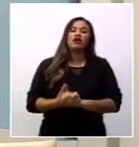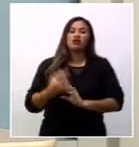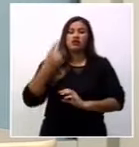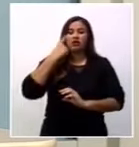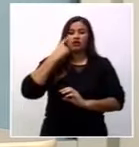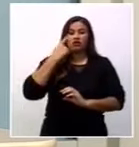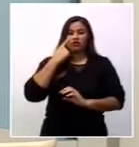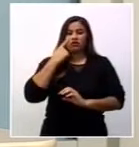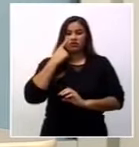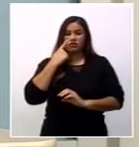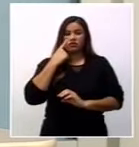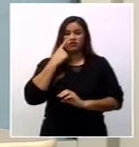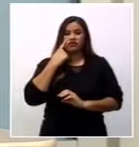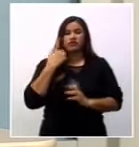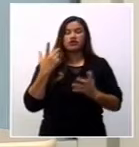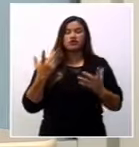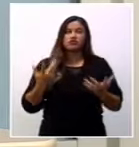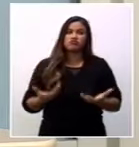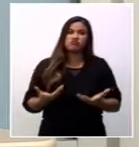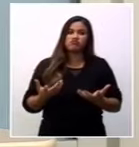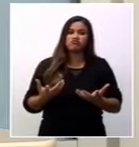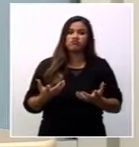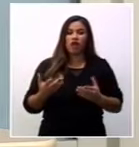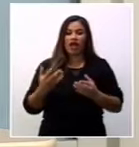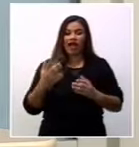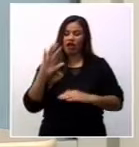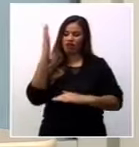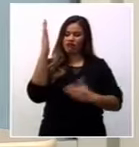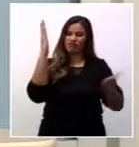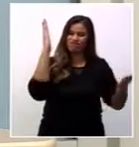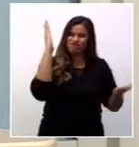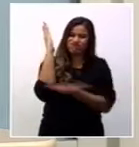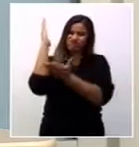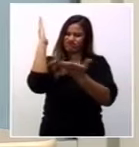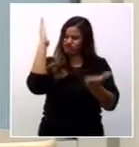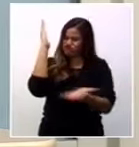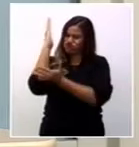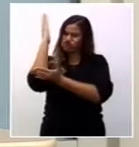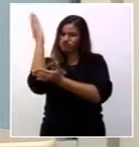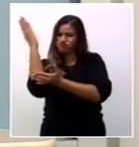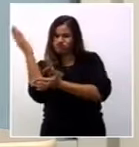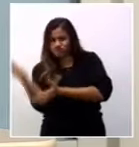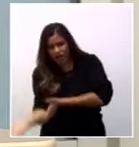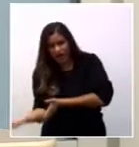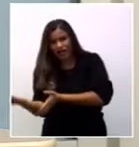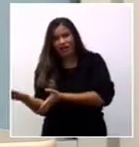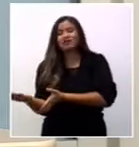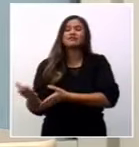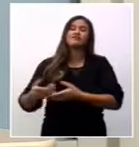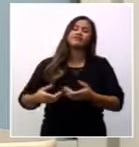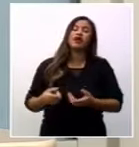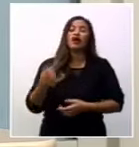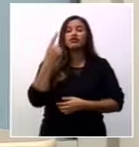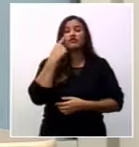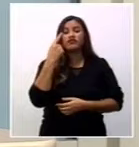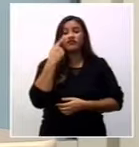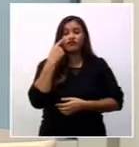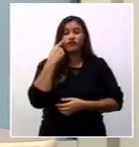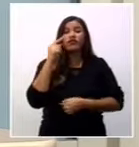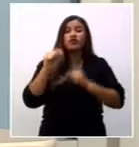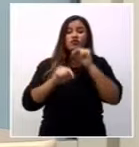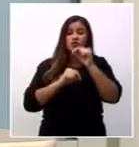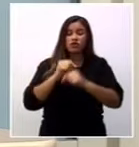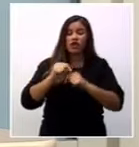pode observar a questão do desmatamento, né, a retirada da vegetação de uma encosta, a gente vê a ocorrência de